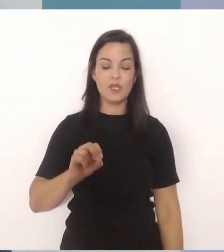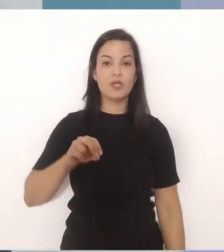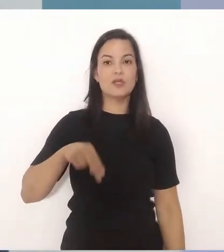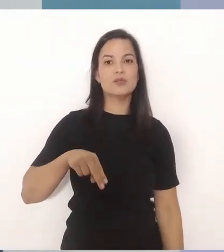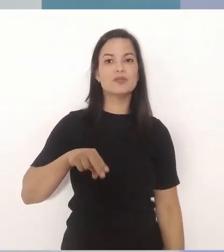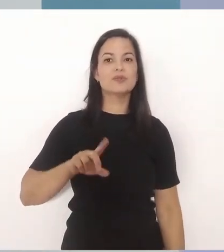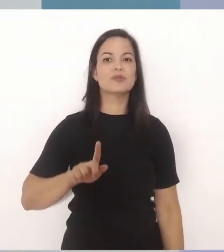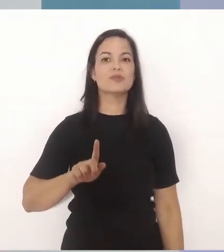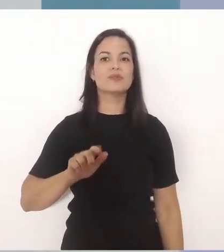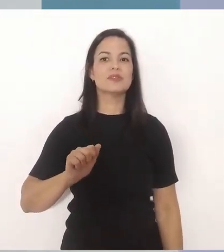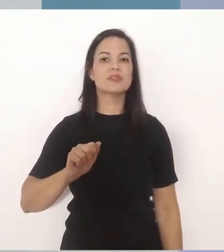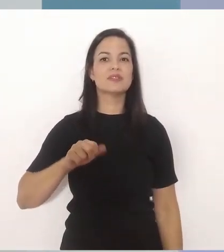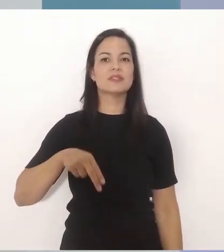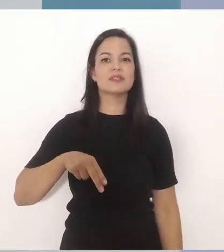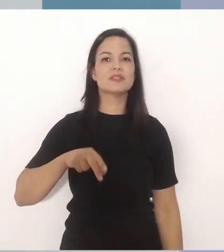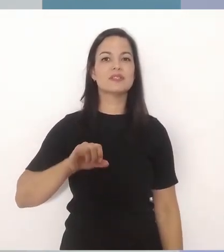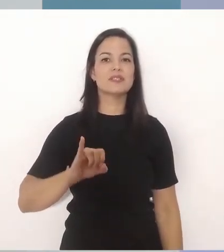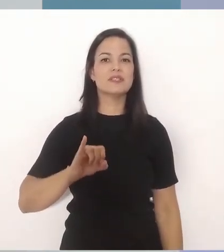essa palavra.